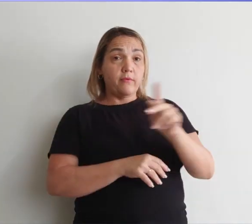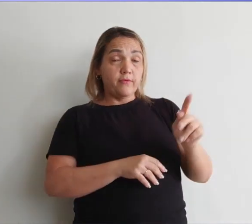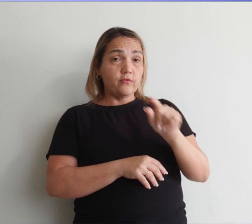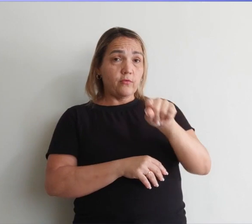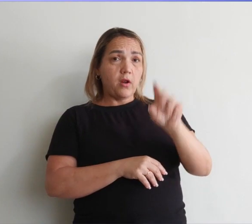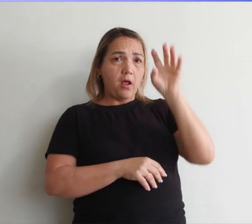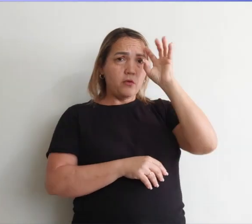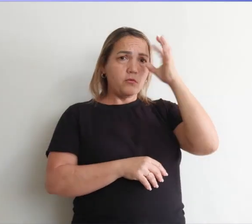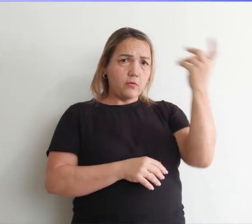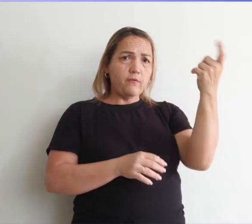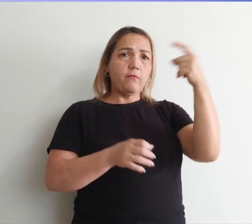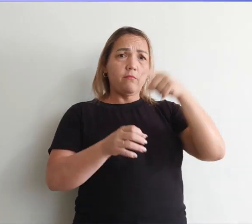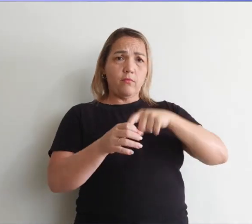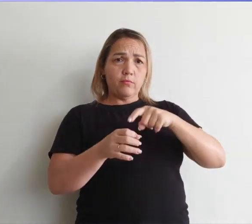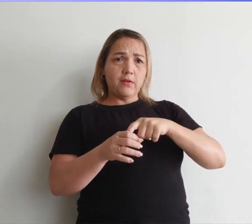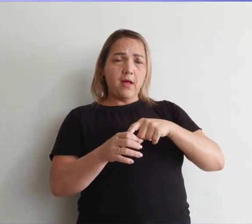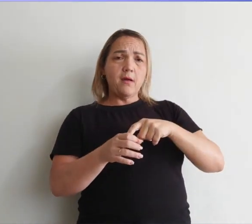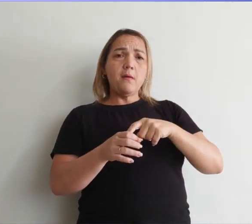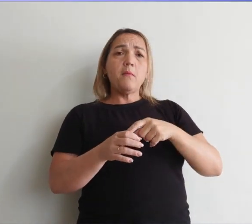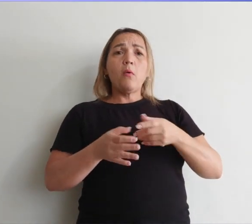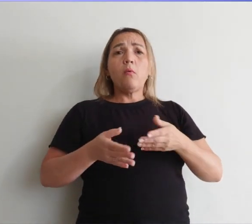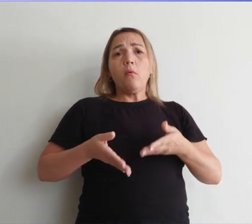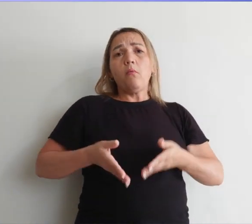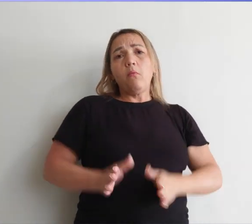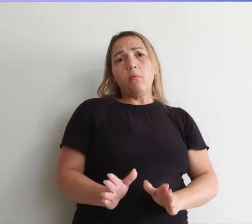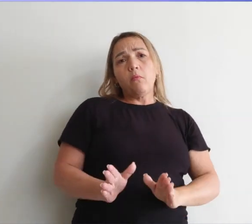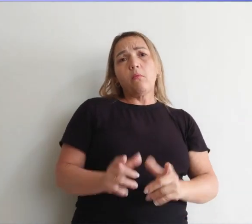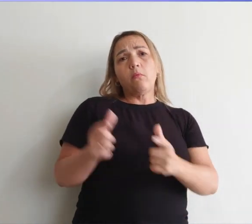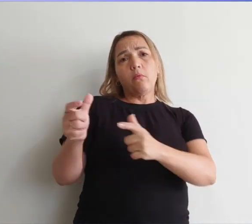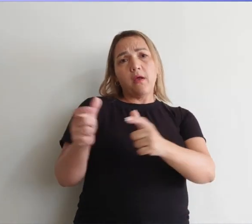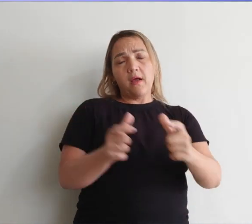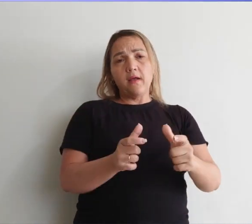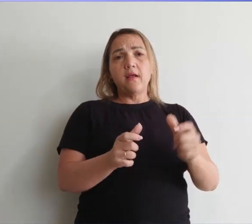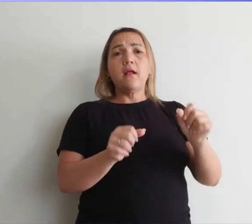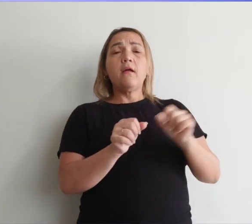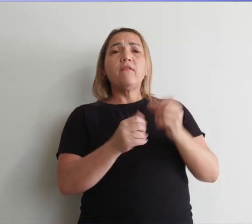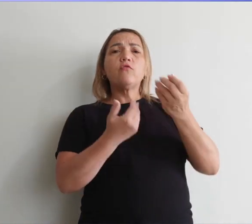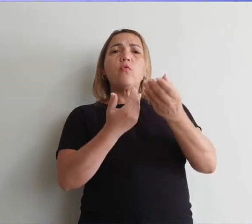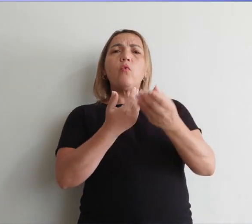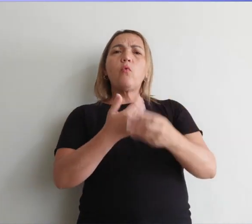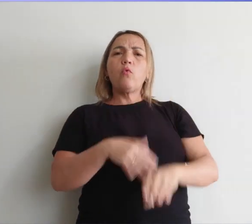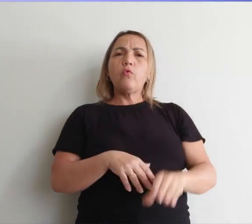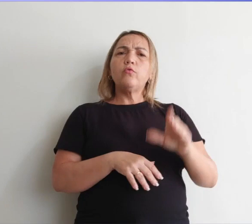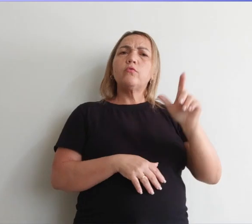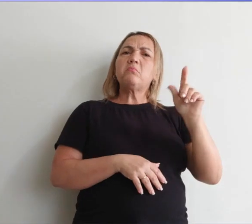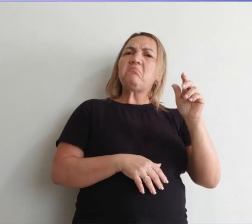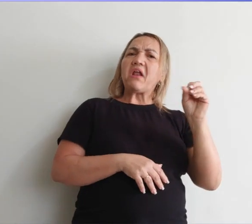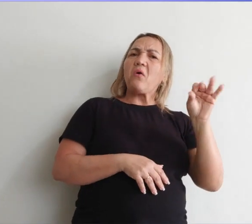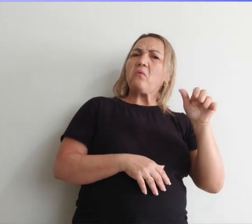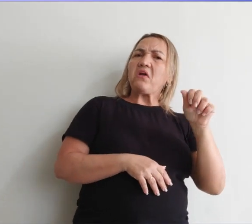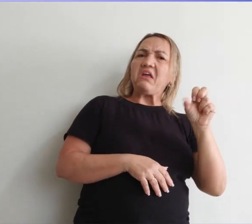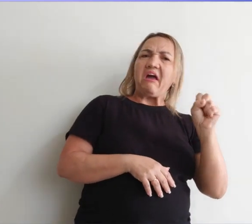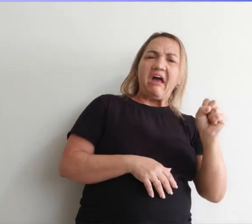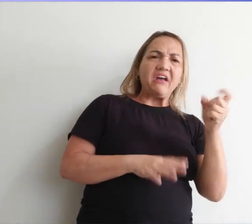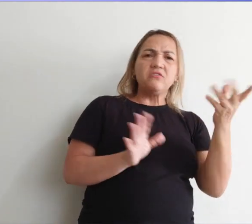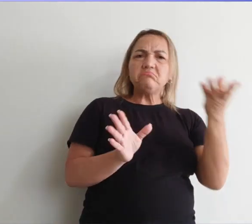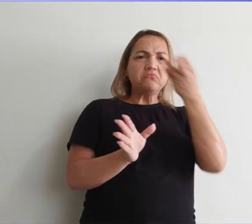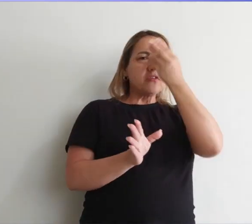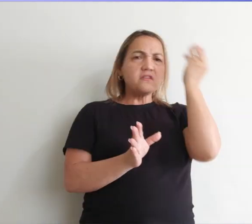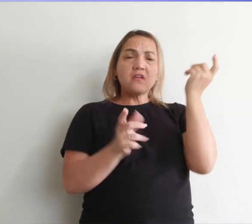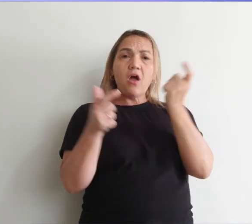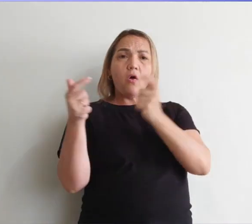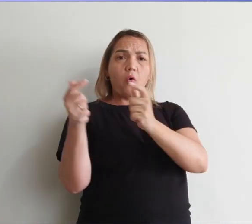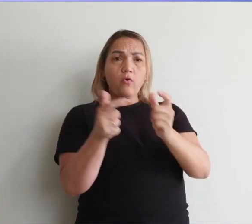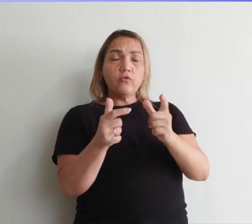professora, ela decidiu voltar para a terra natal dela. Então, ela fez concurso, se não me engano, para Goiás, não me lembro agora para onde, né? E